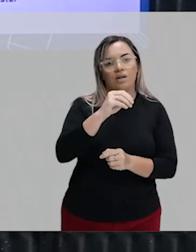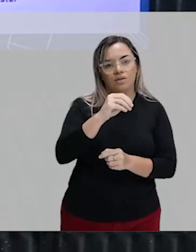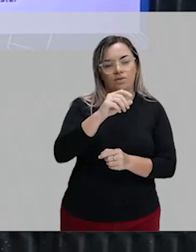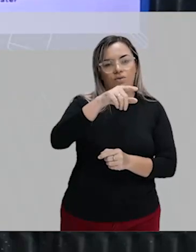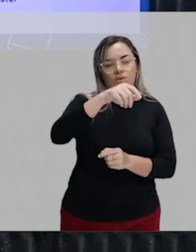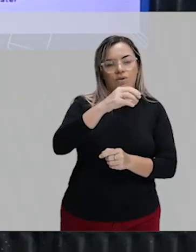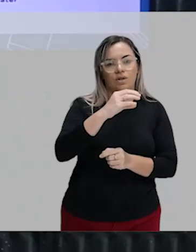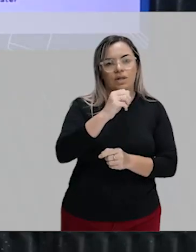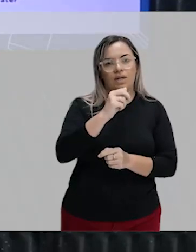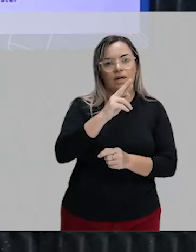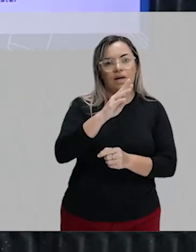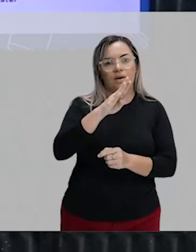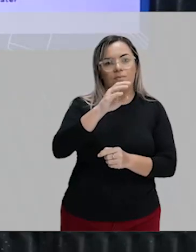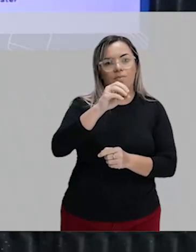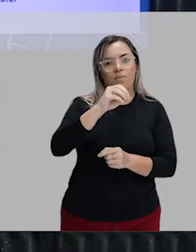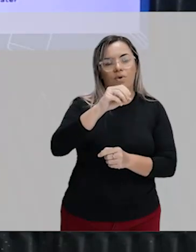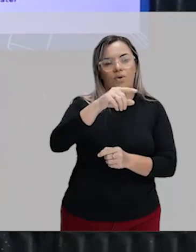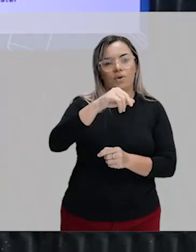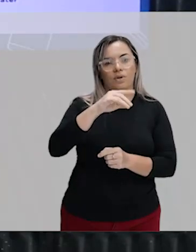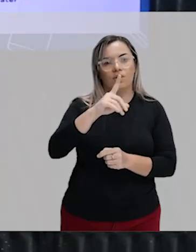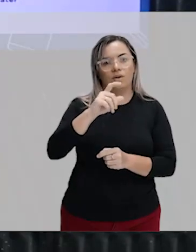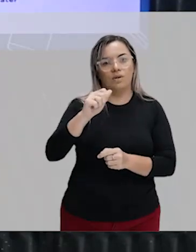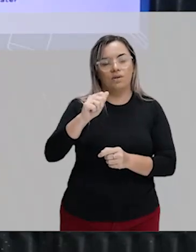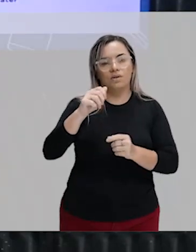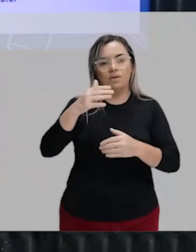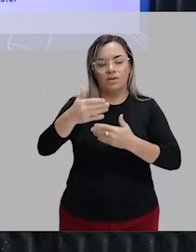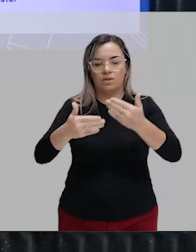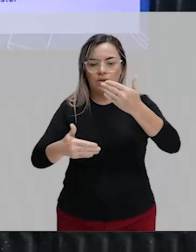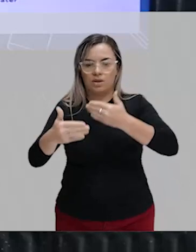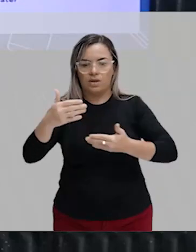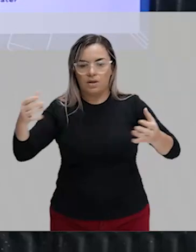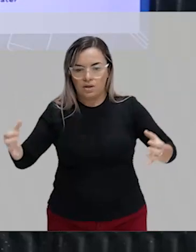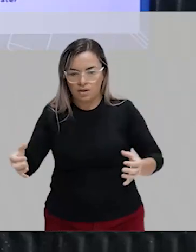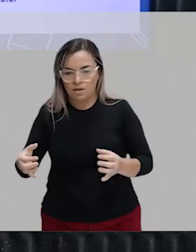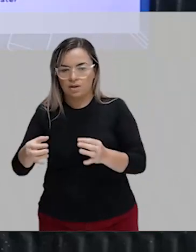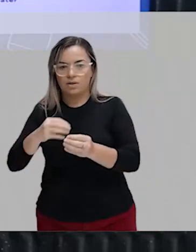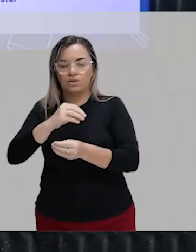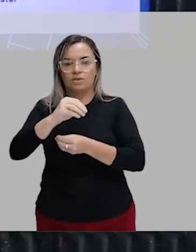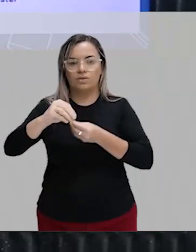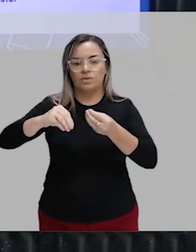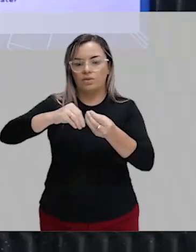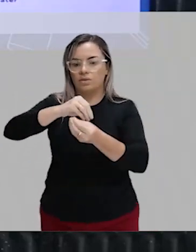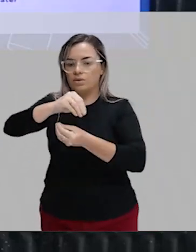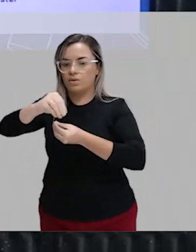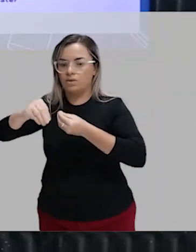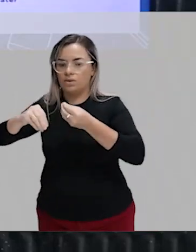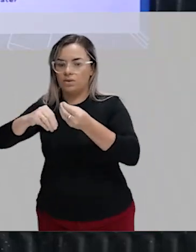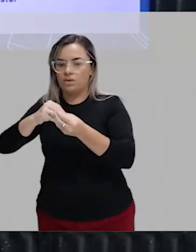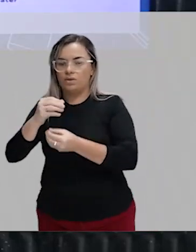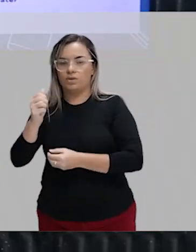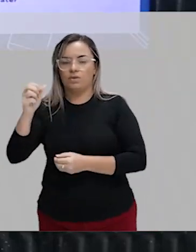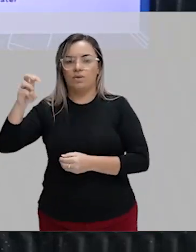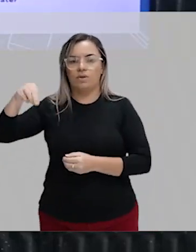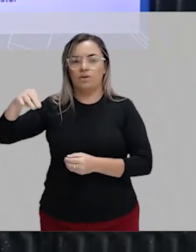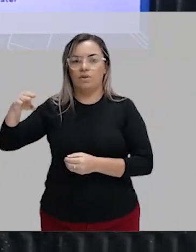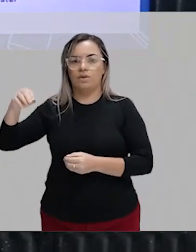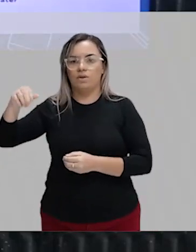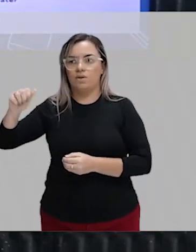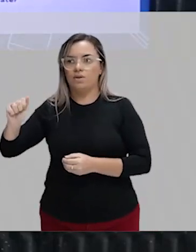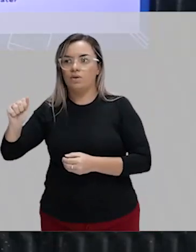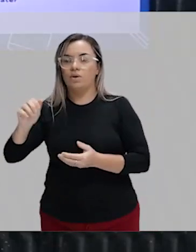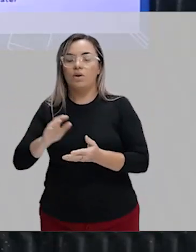interagir com o agrupamento amina de um outro aminoácido. O grupo que vai sair do